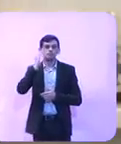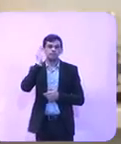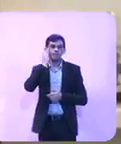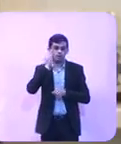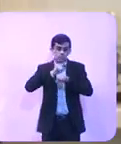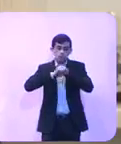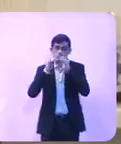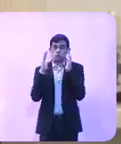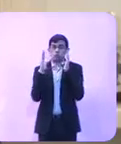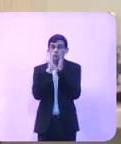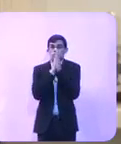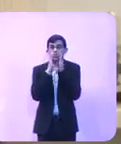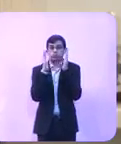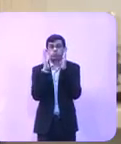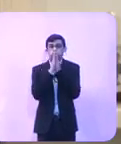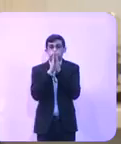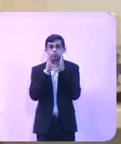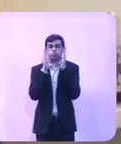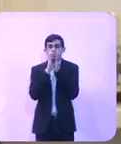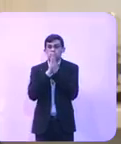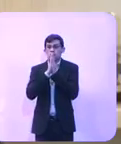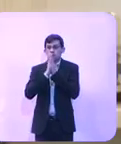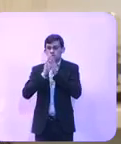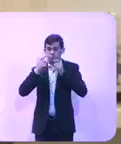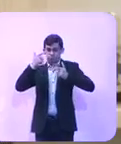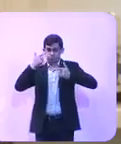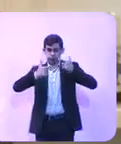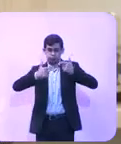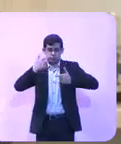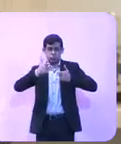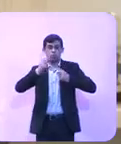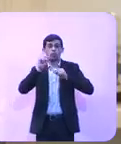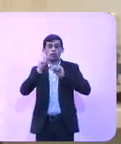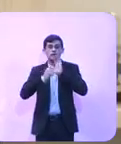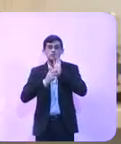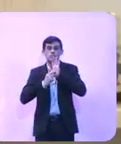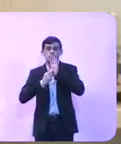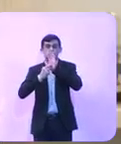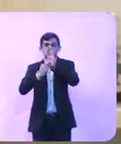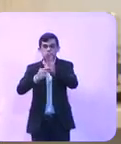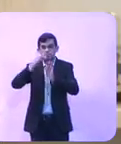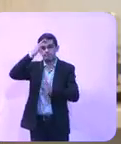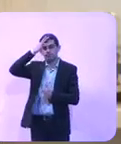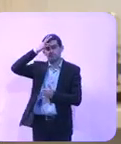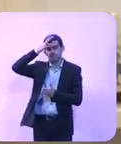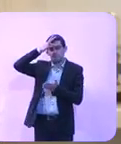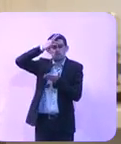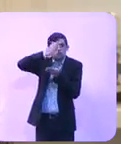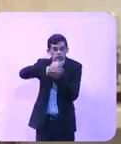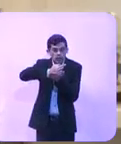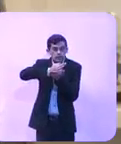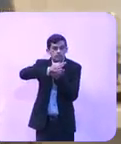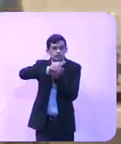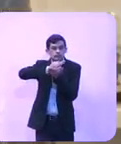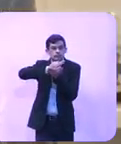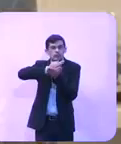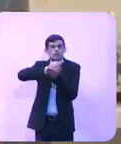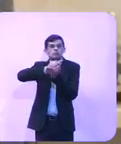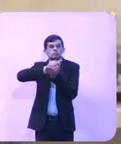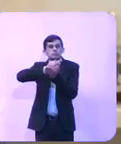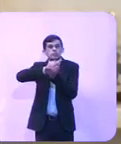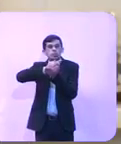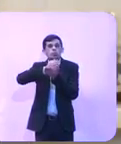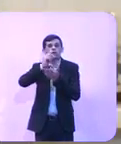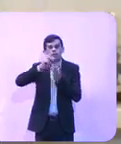Sabe, quando a gente está orando assim, a oração de guerra se torna uma expressão de fé. Ela não significa